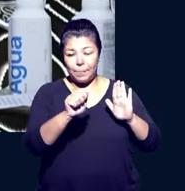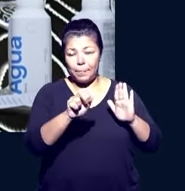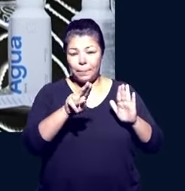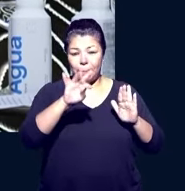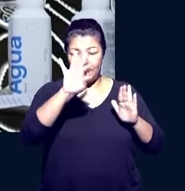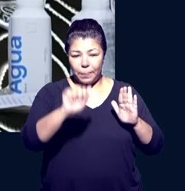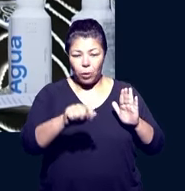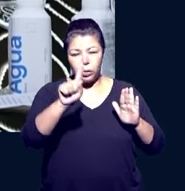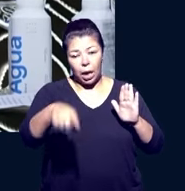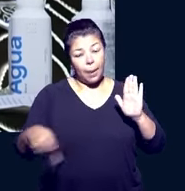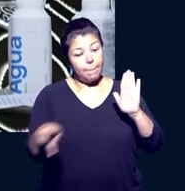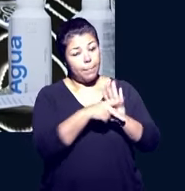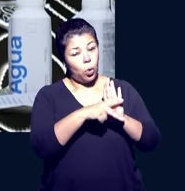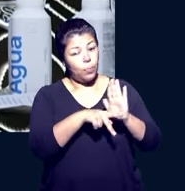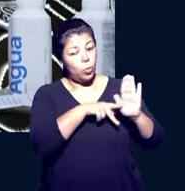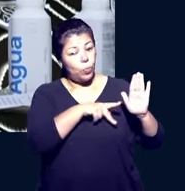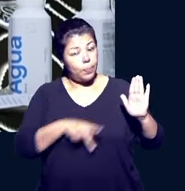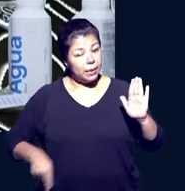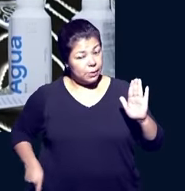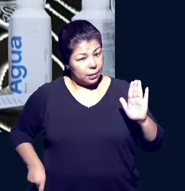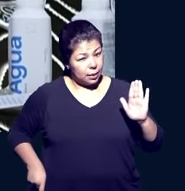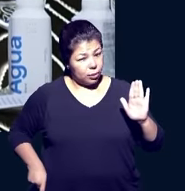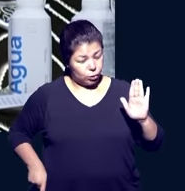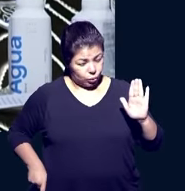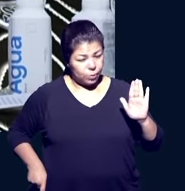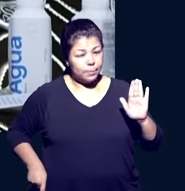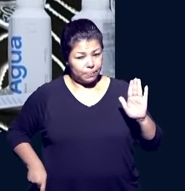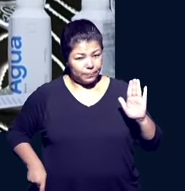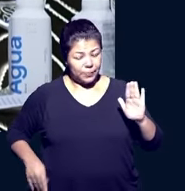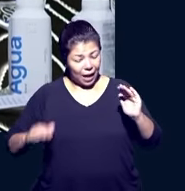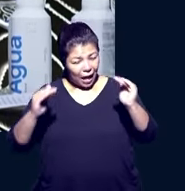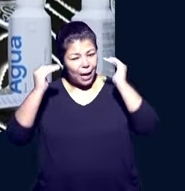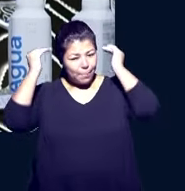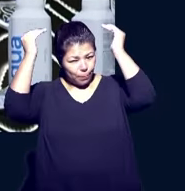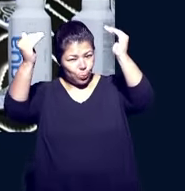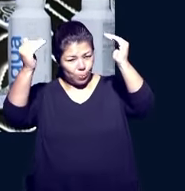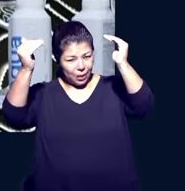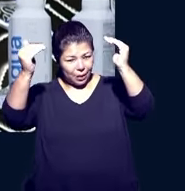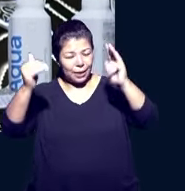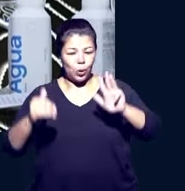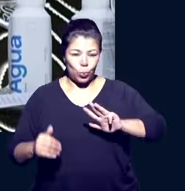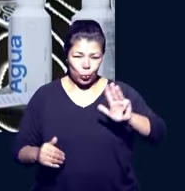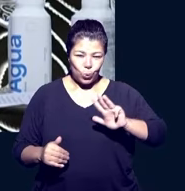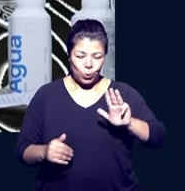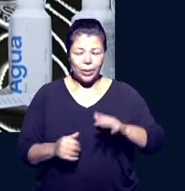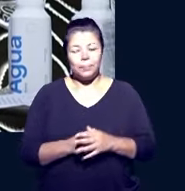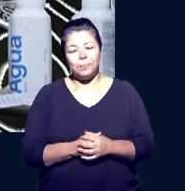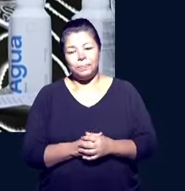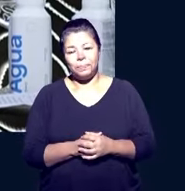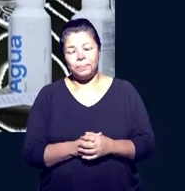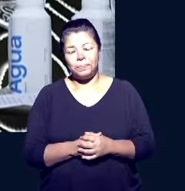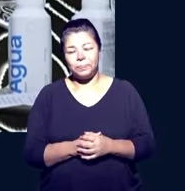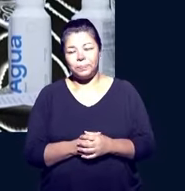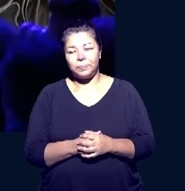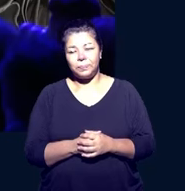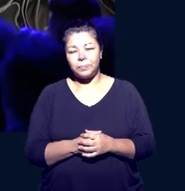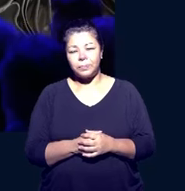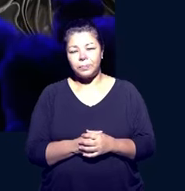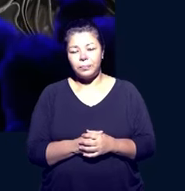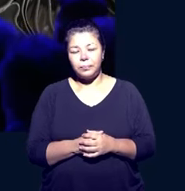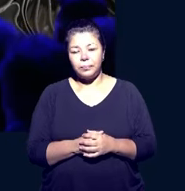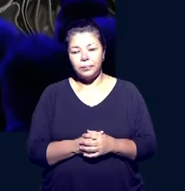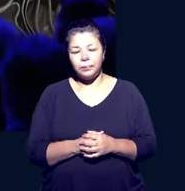isso a minha ideia é pautar tudo que chega não não não há nada esconder nãoé Ministro o a